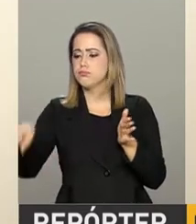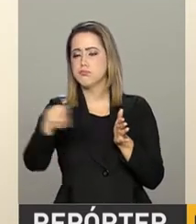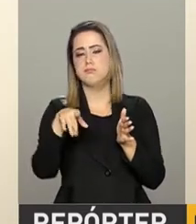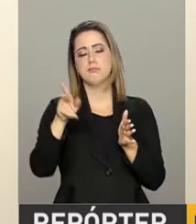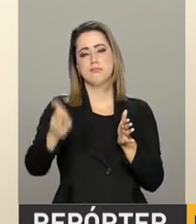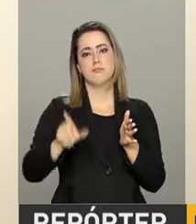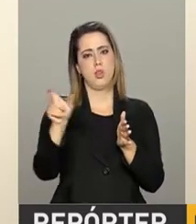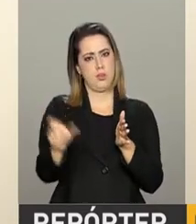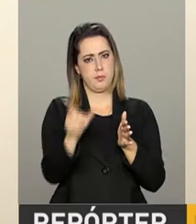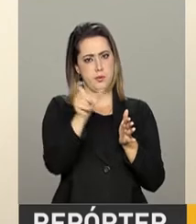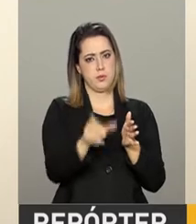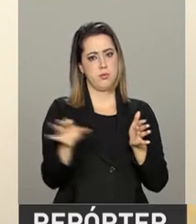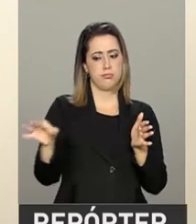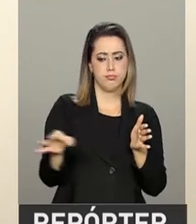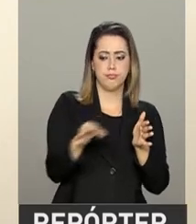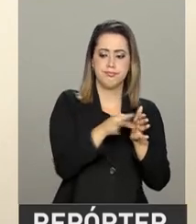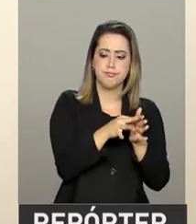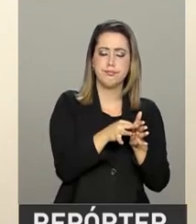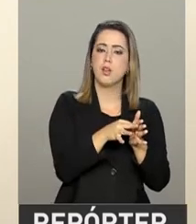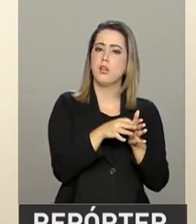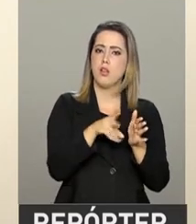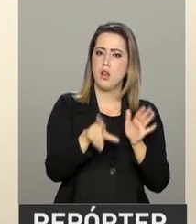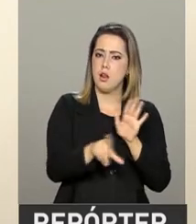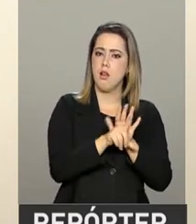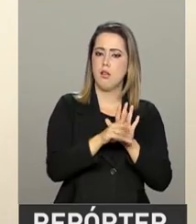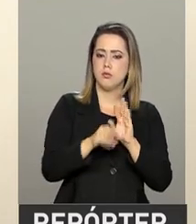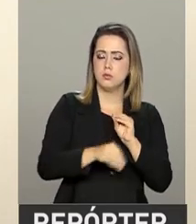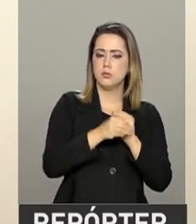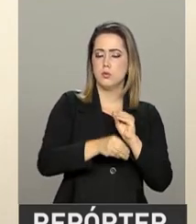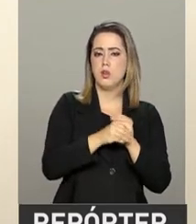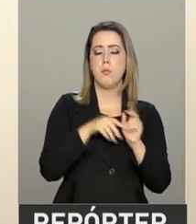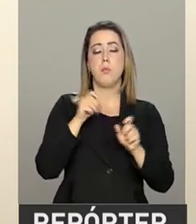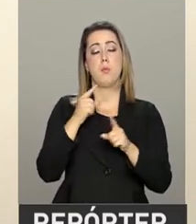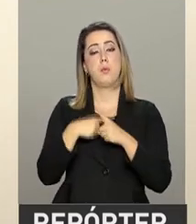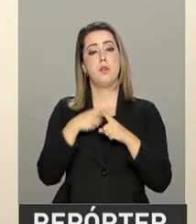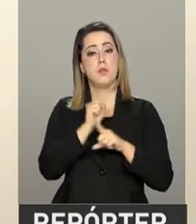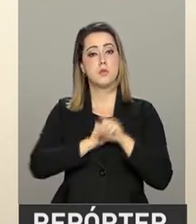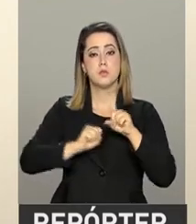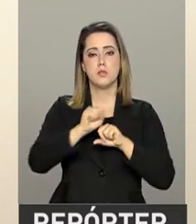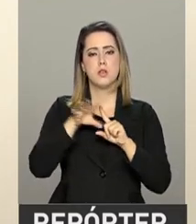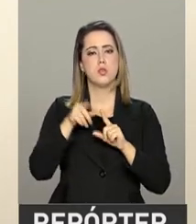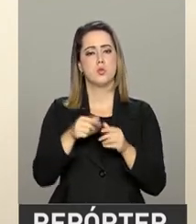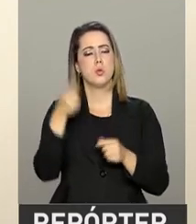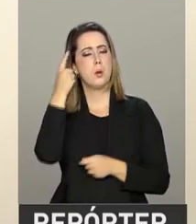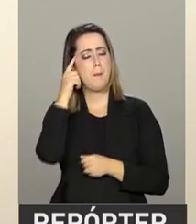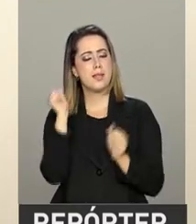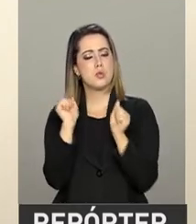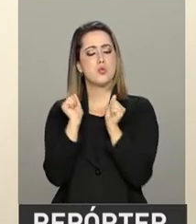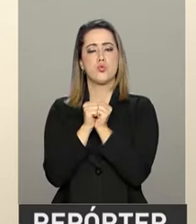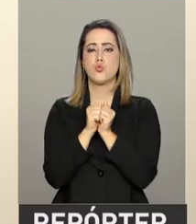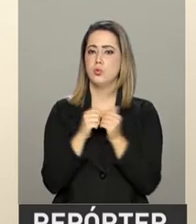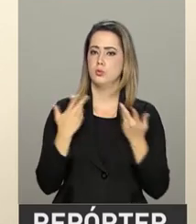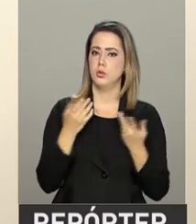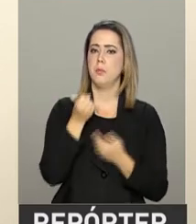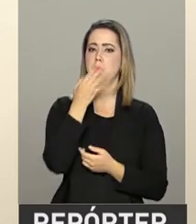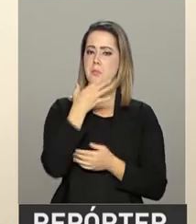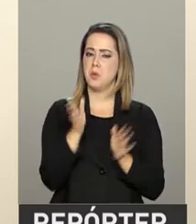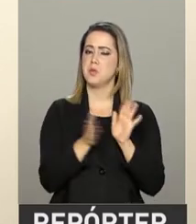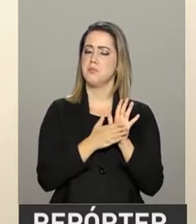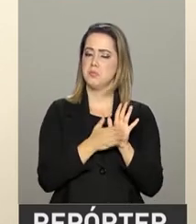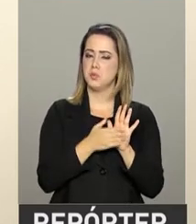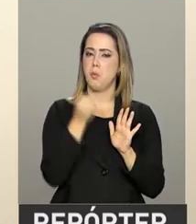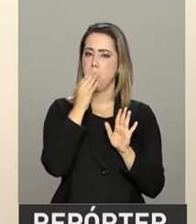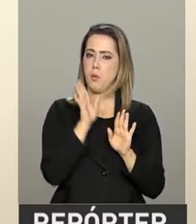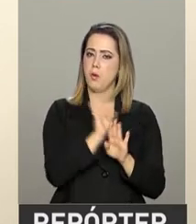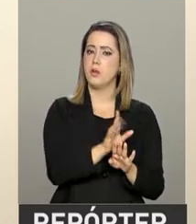ao texto da norma já que sem dúvida nenhuma a sociedade toda podendo pensar pode falar sobre o assunto boas propostas boas